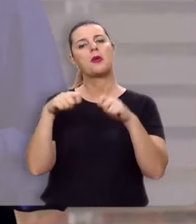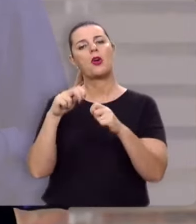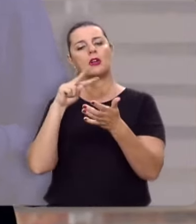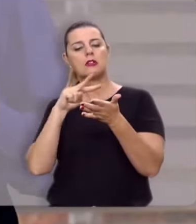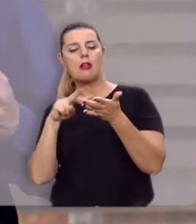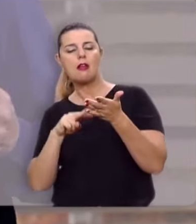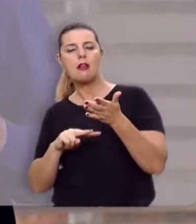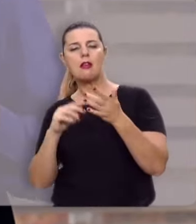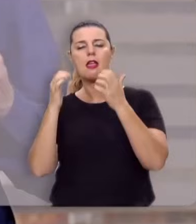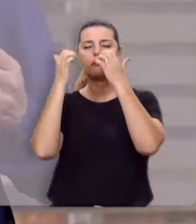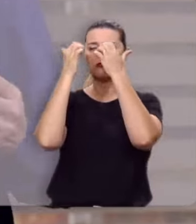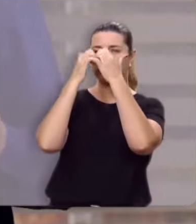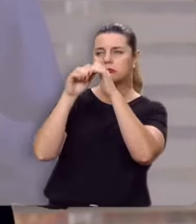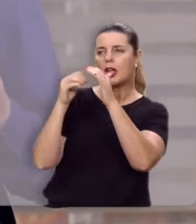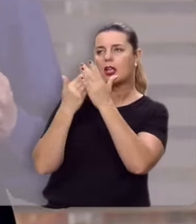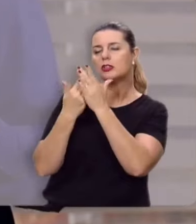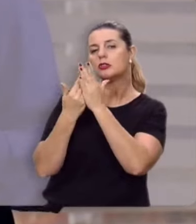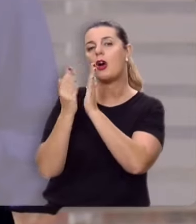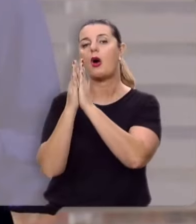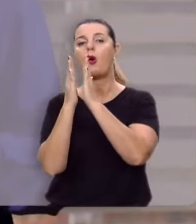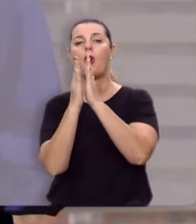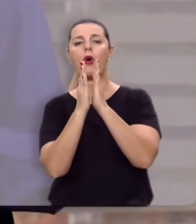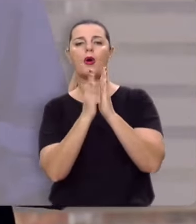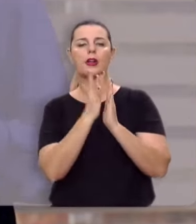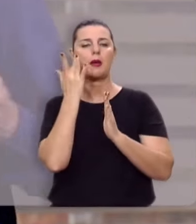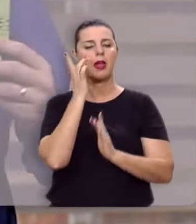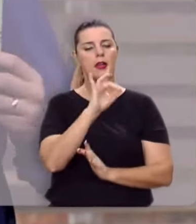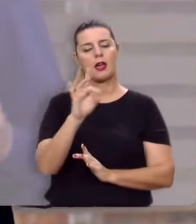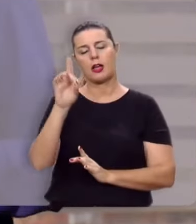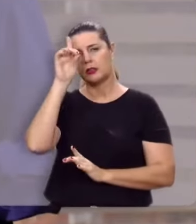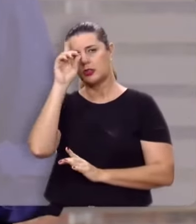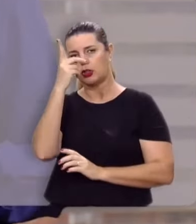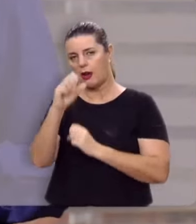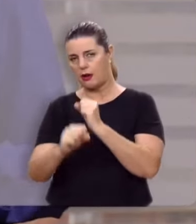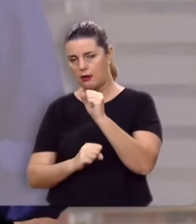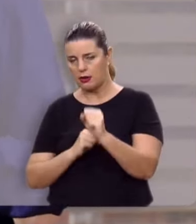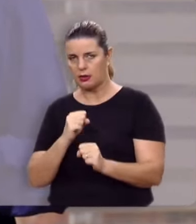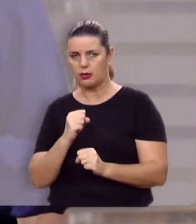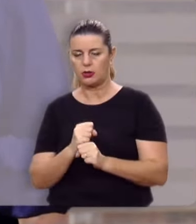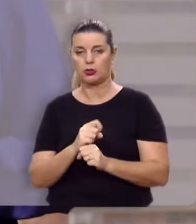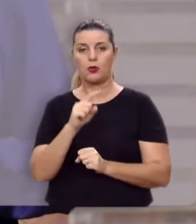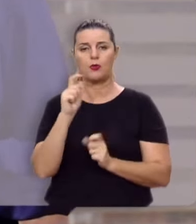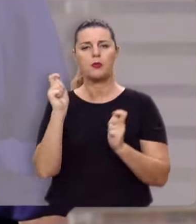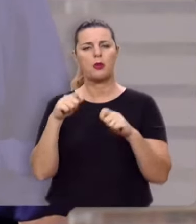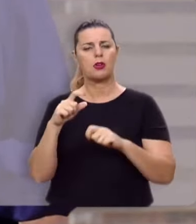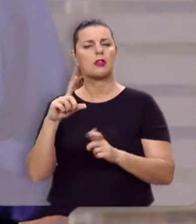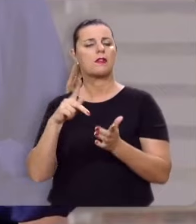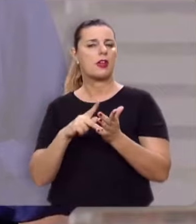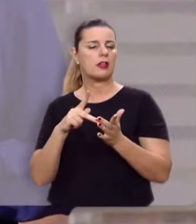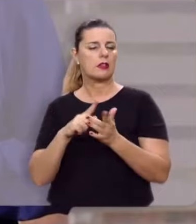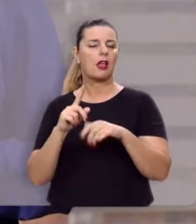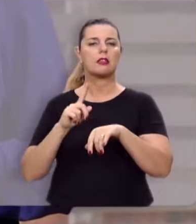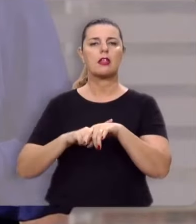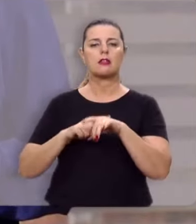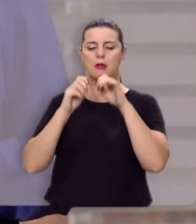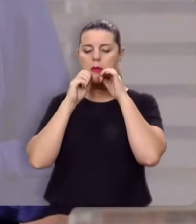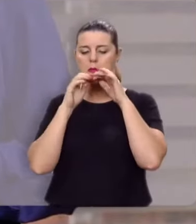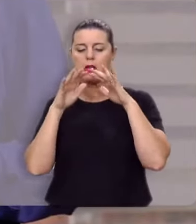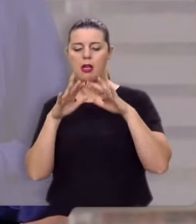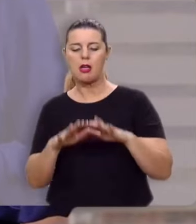possa ler, refletir, estudar e orar para cada dia do seu ano. Que de fato possa ser